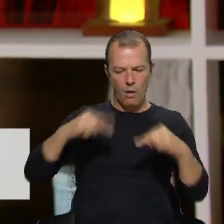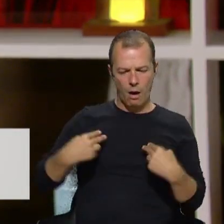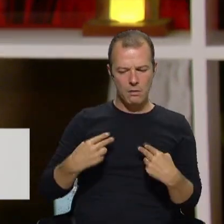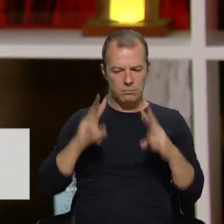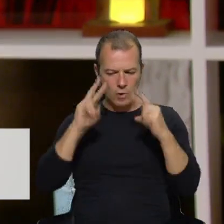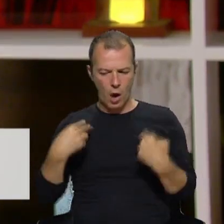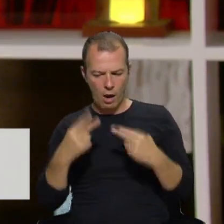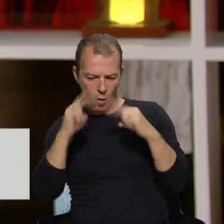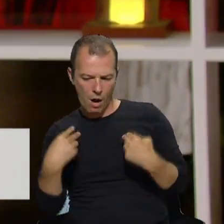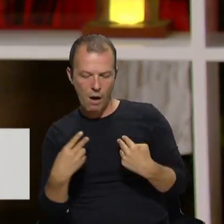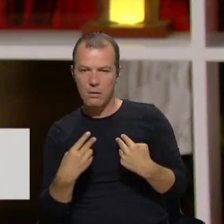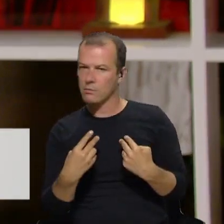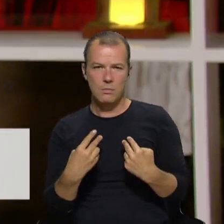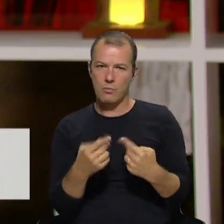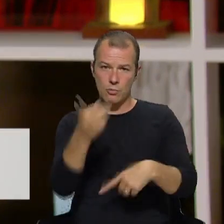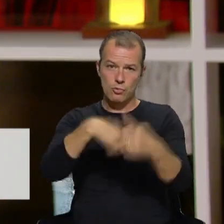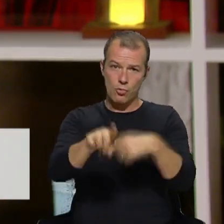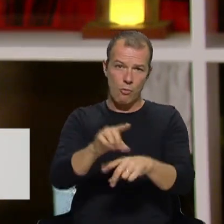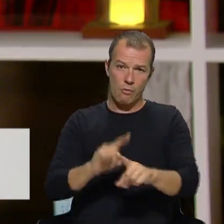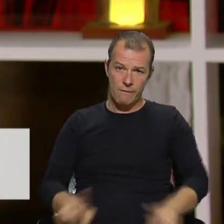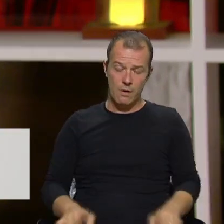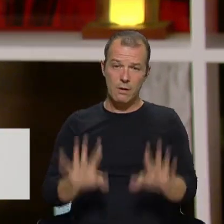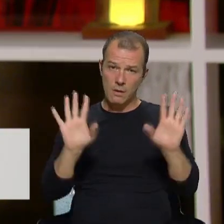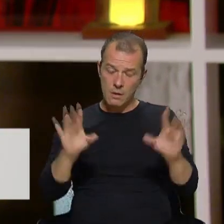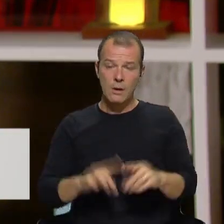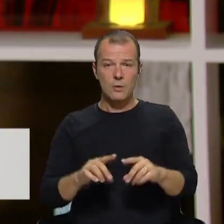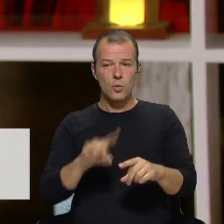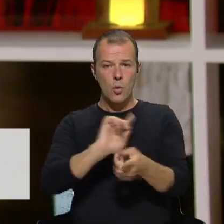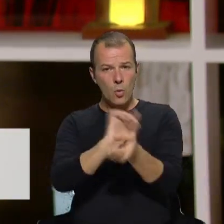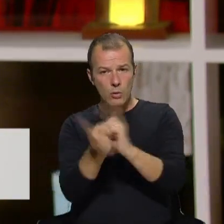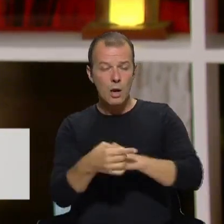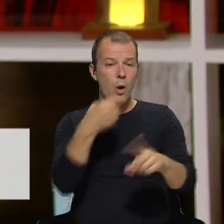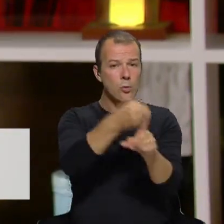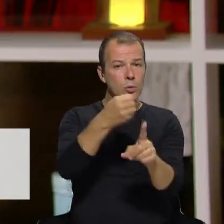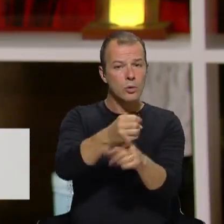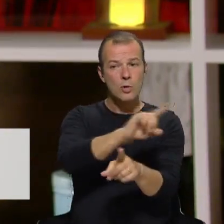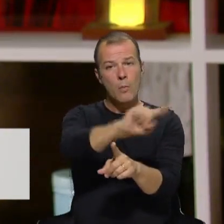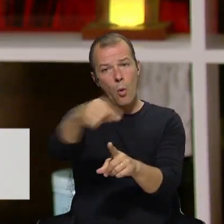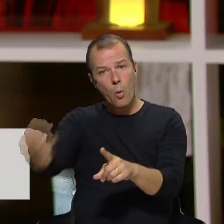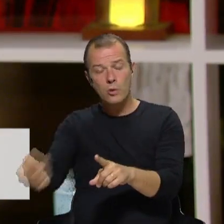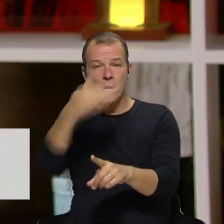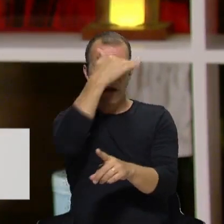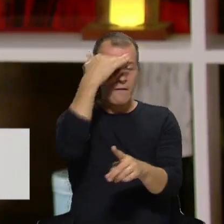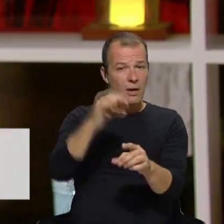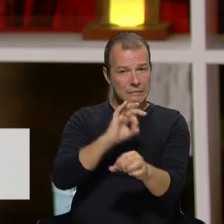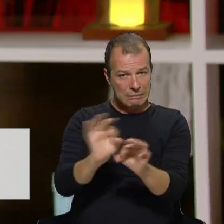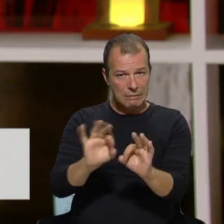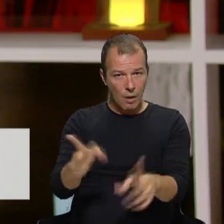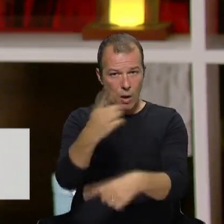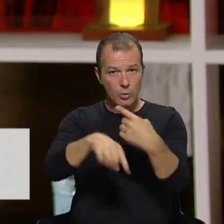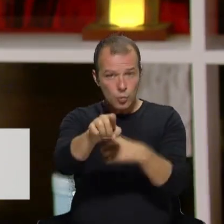lutar por mim, e tu não fazes isso. Não. Tu lutas muito pelos outros que podem ter as mesmas ou mais dificuldades do que tu.